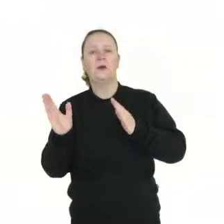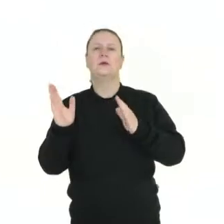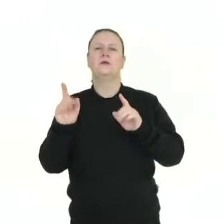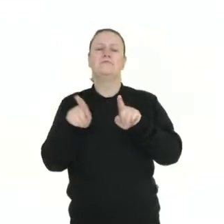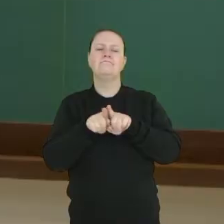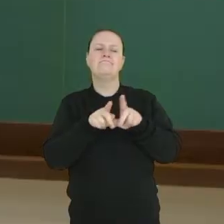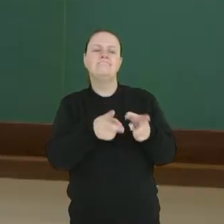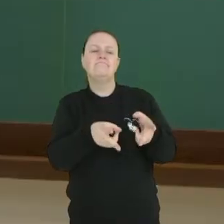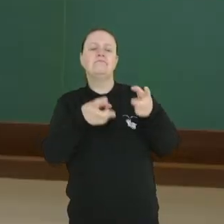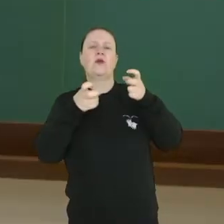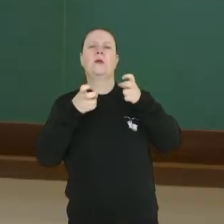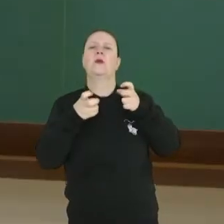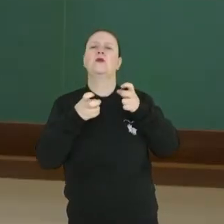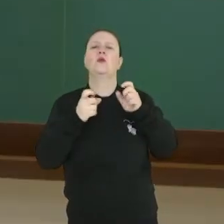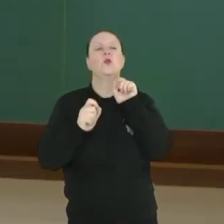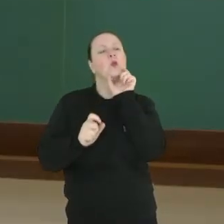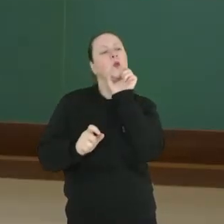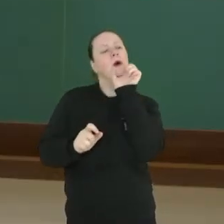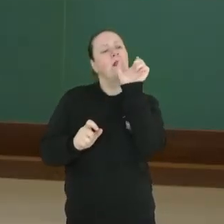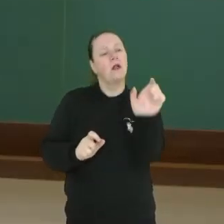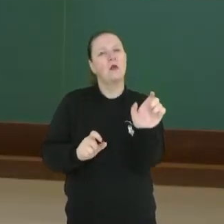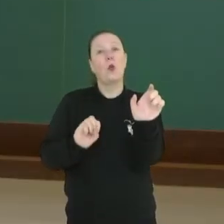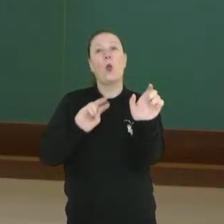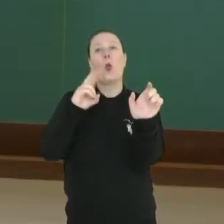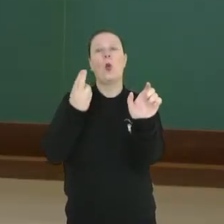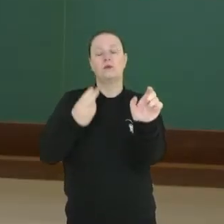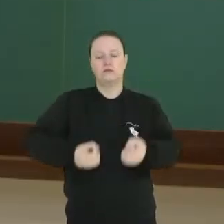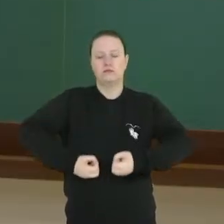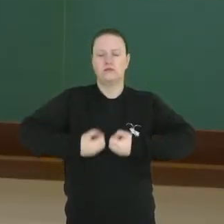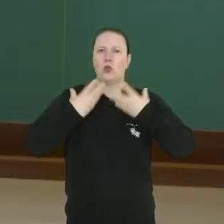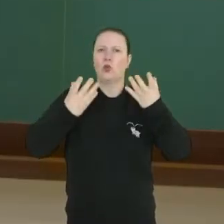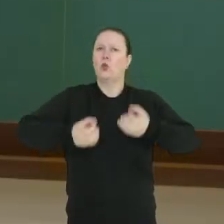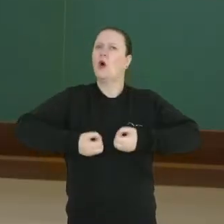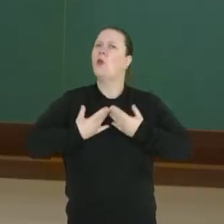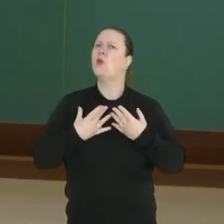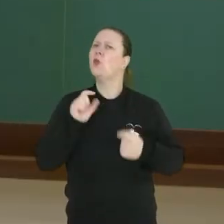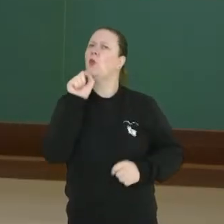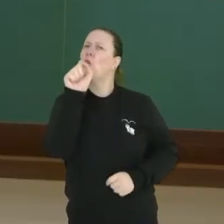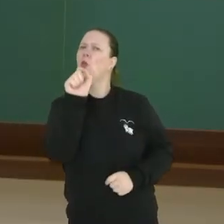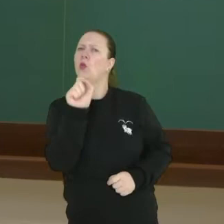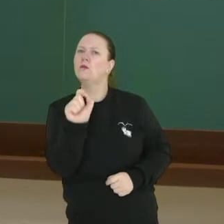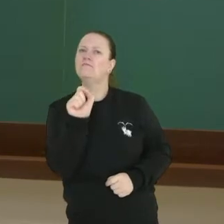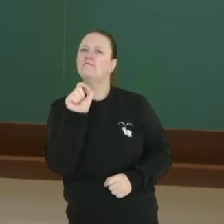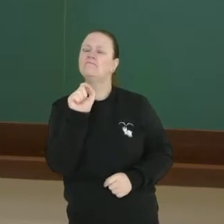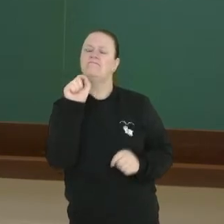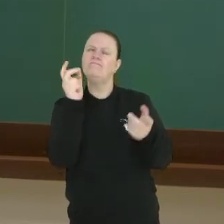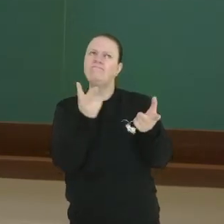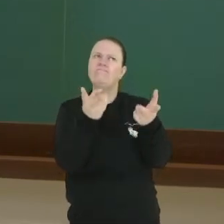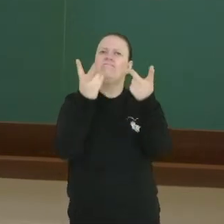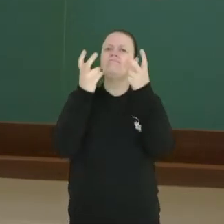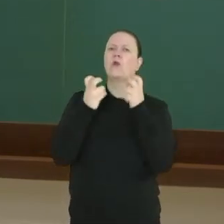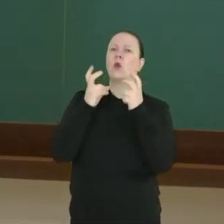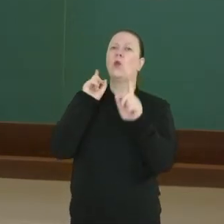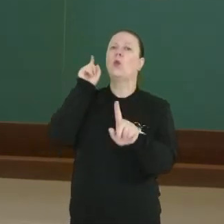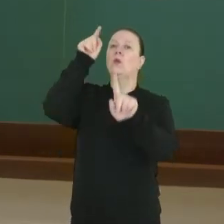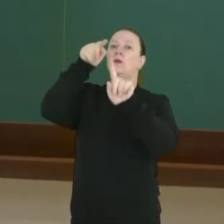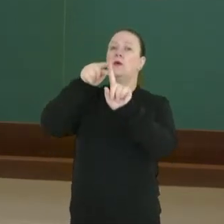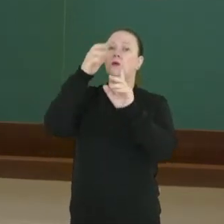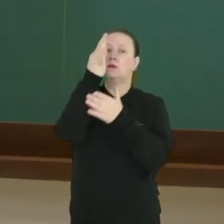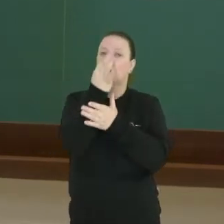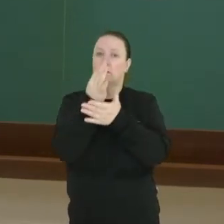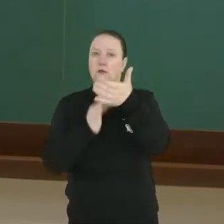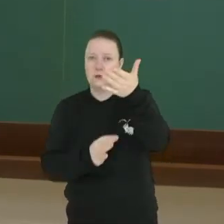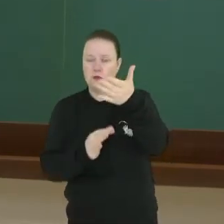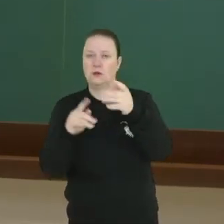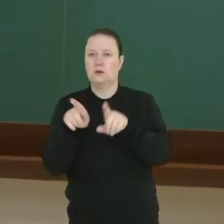uma palavra ou expressão, tá? Identificar a finalidade de um texto,